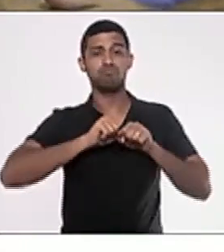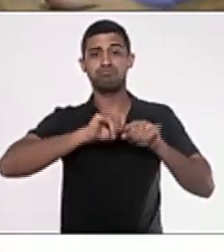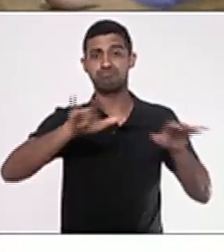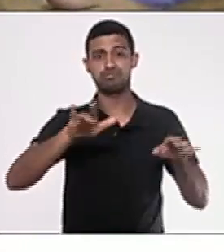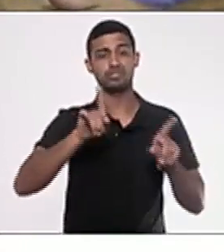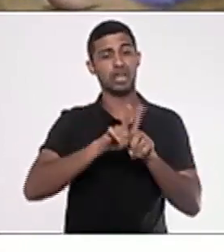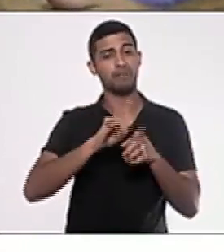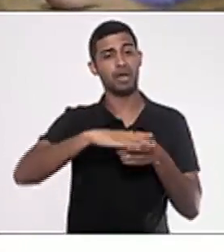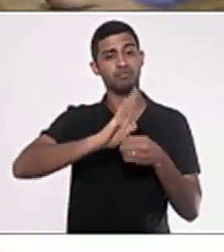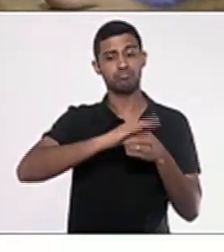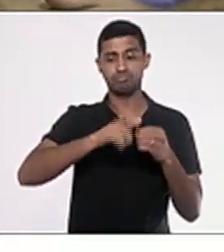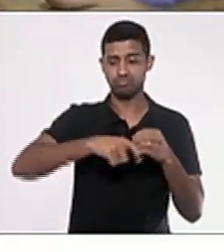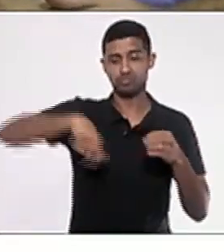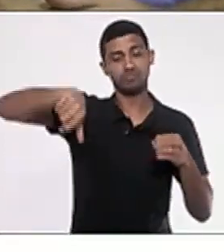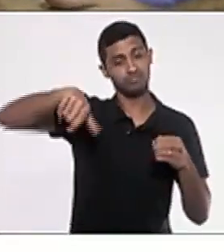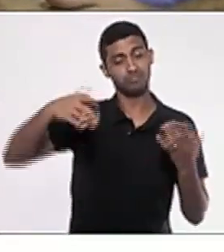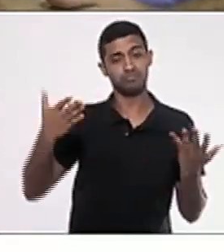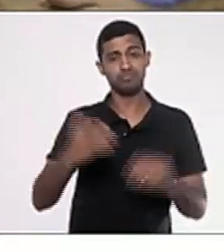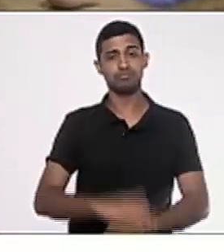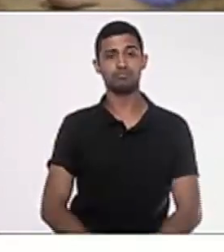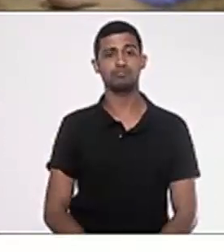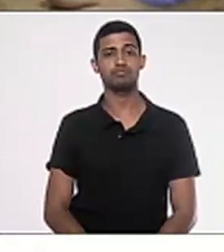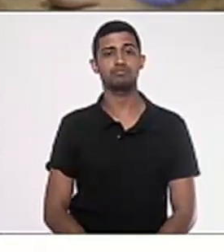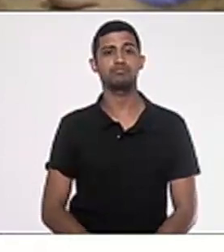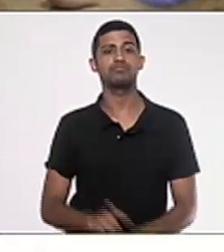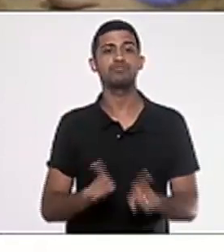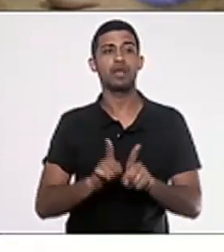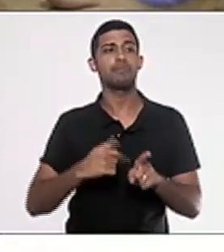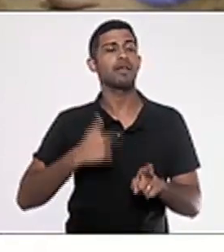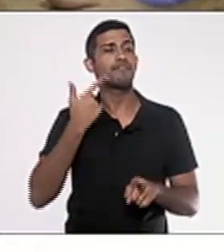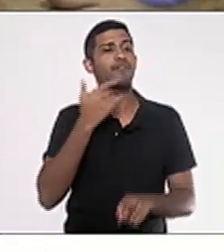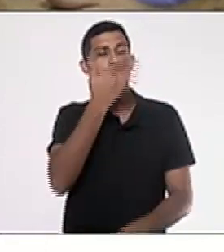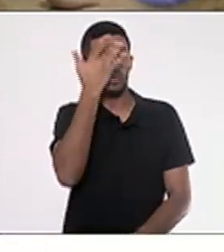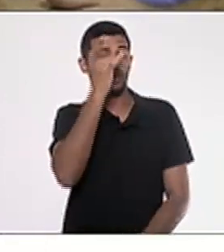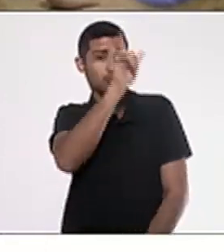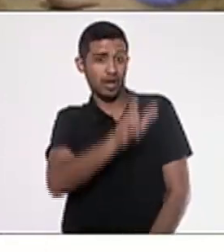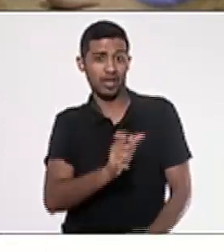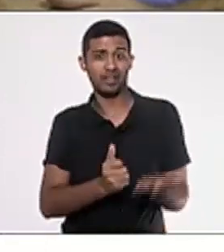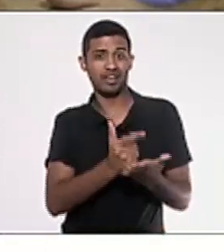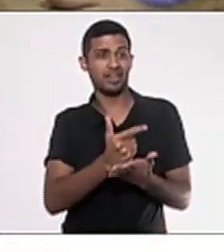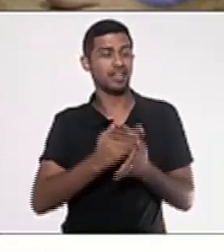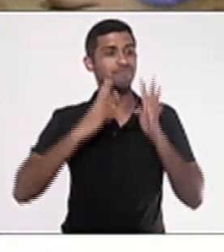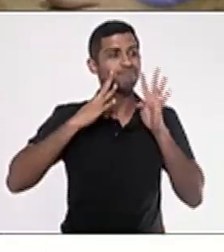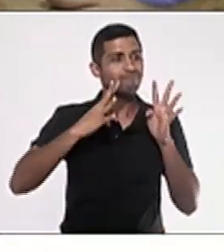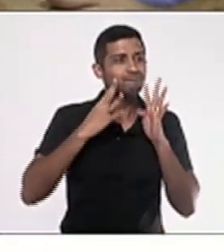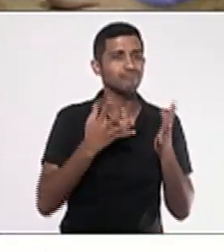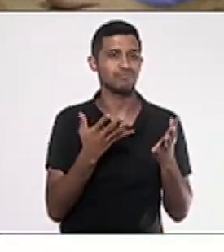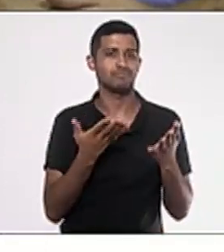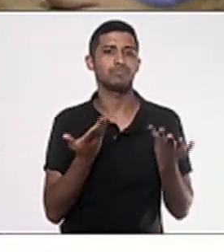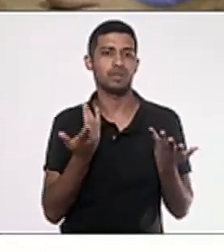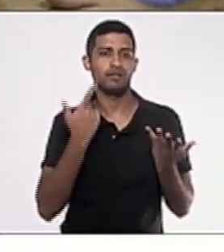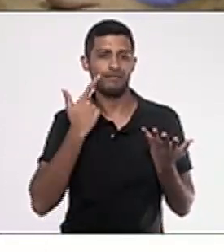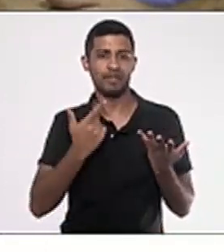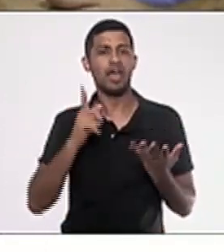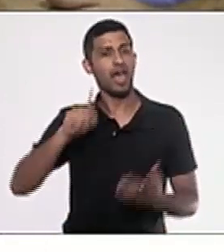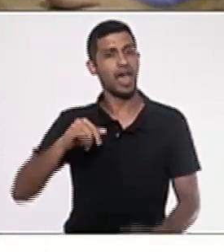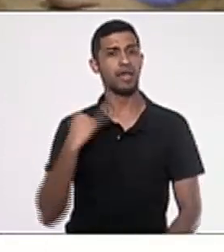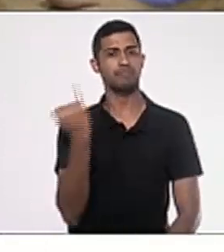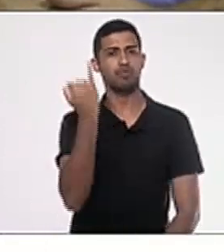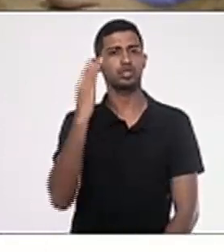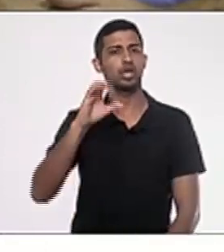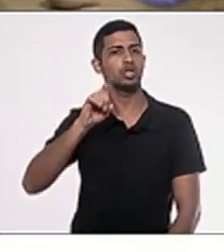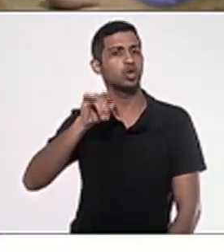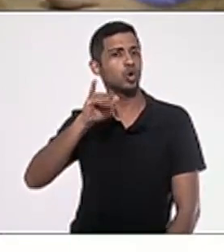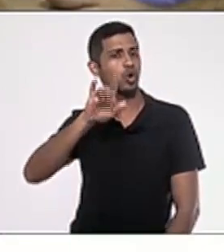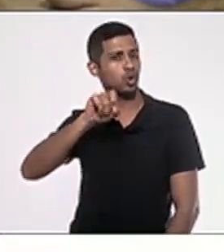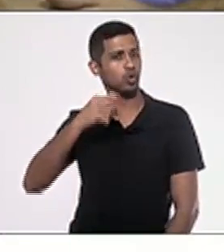esgoto, o saneamento propriamente dito e o atendimento ao consumidor. É muito importante, o Código de Defesa do Consumidor prima muito a